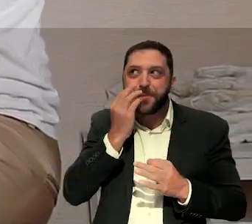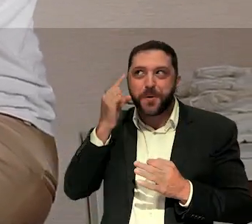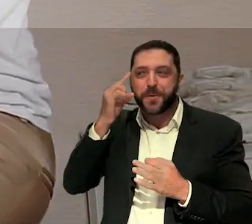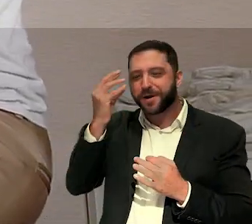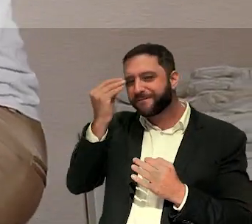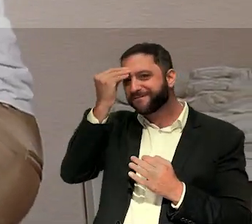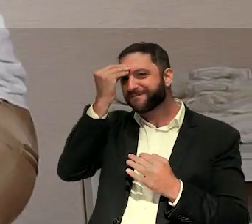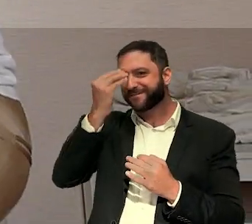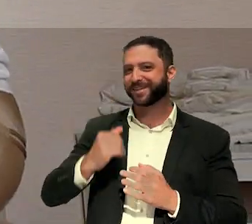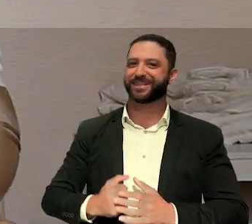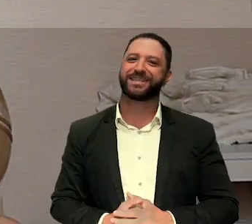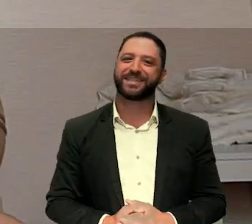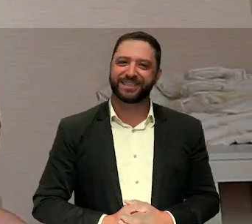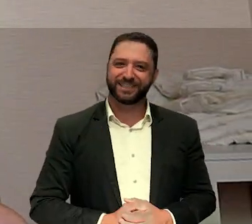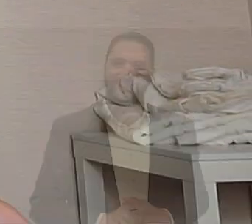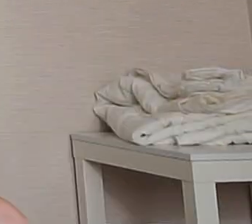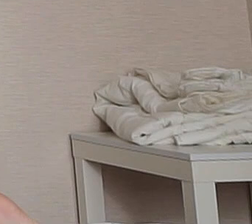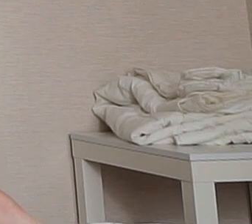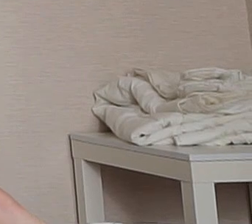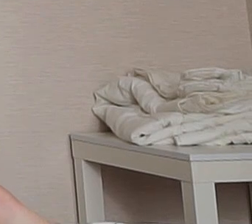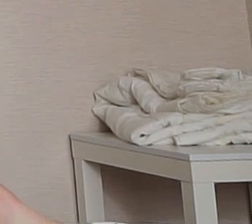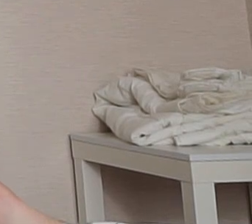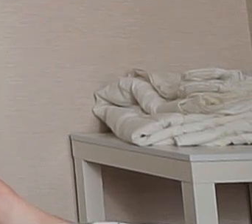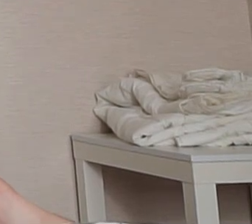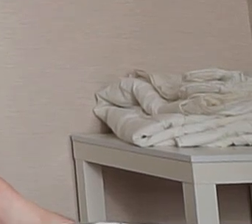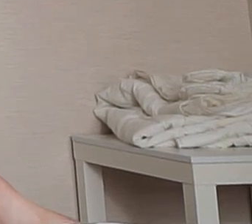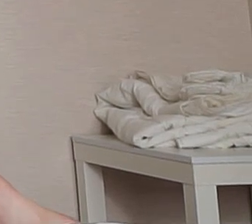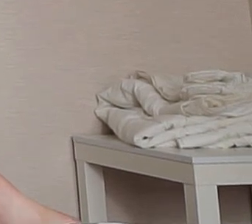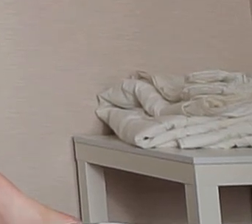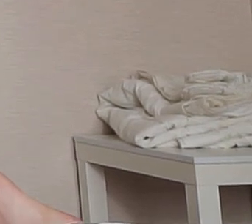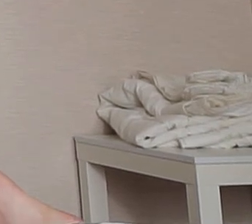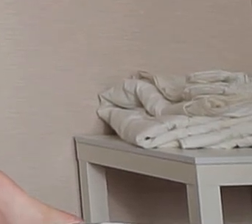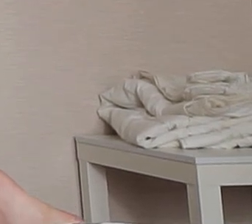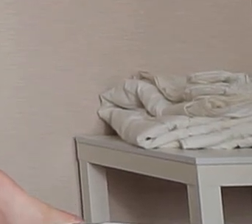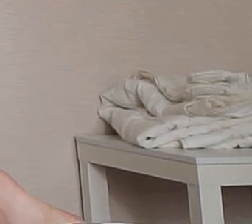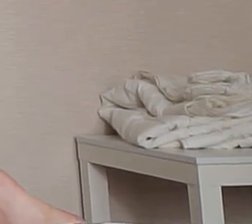criar boas memórias em família.